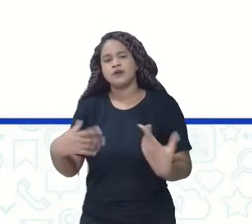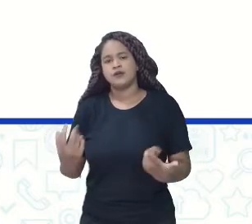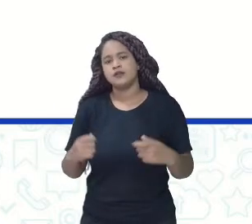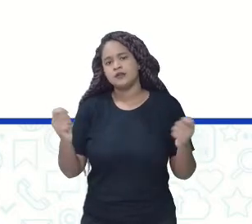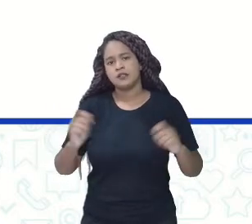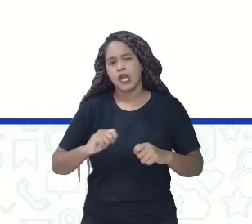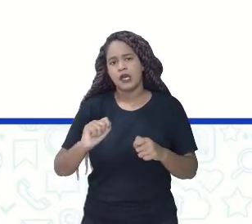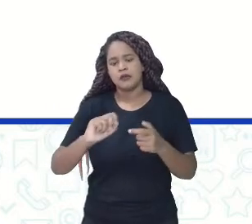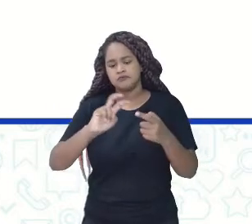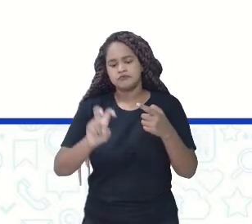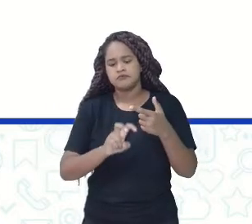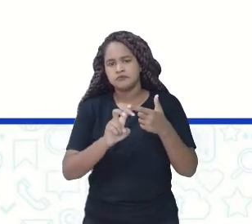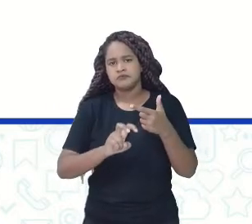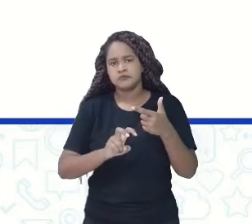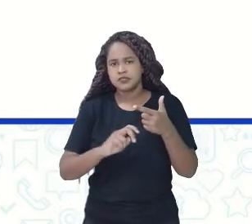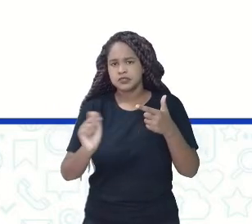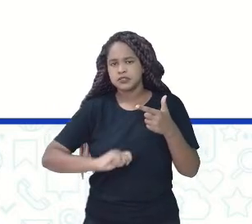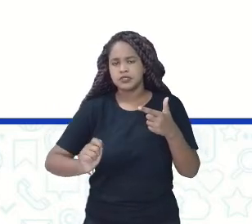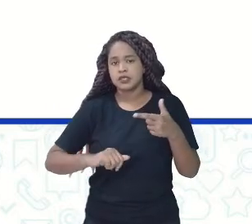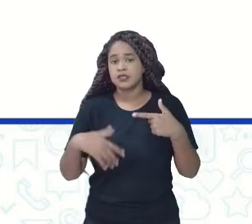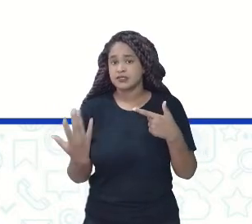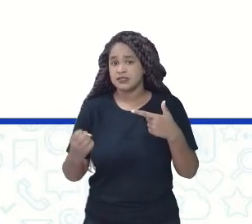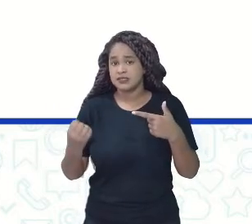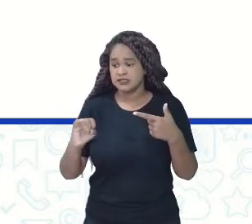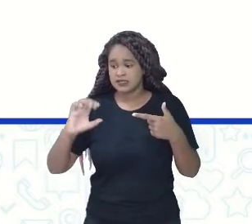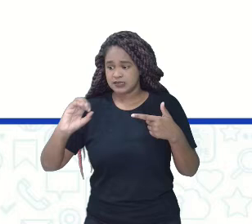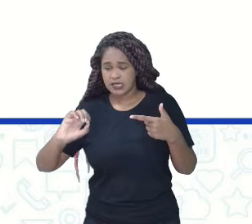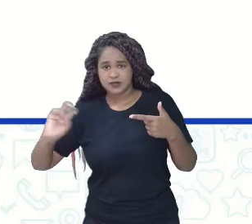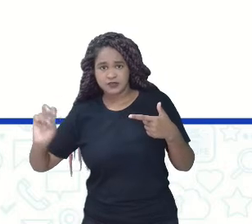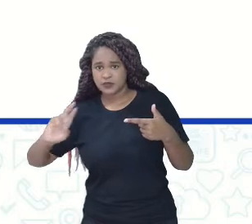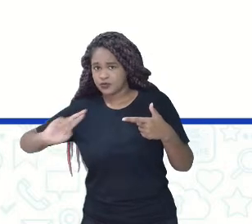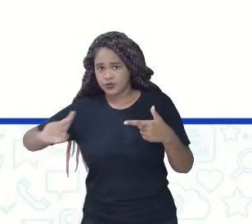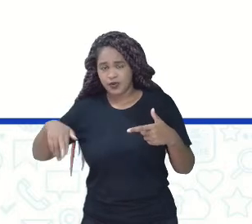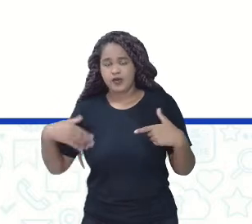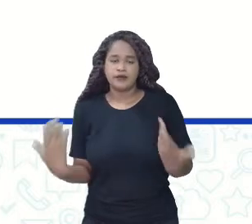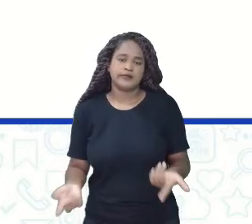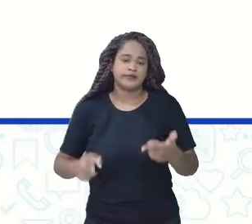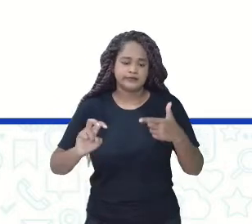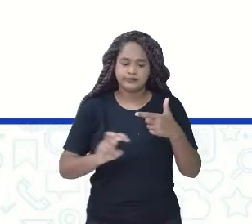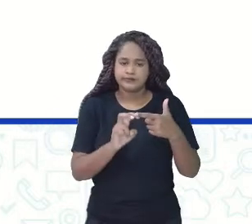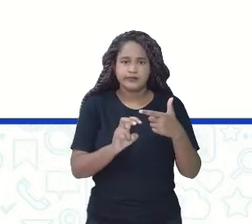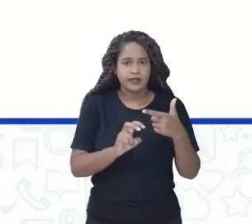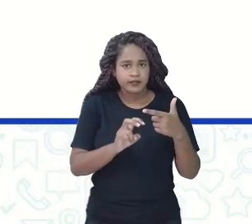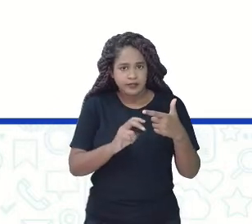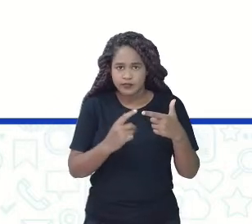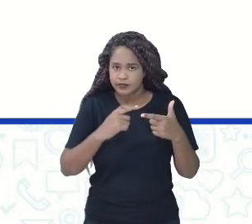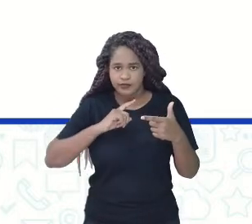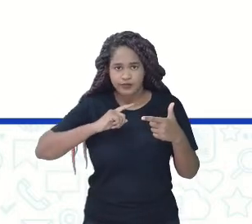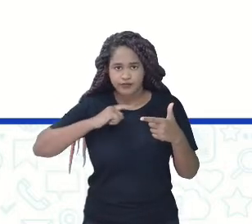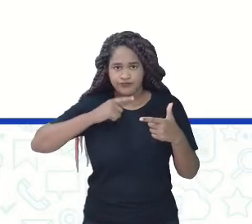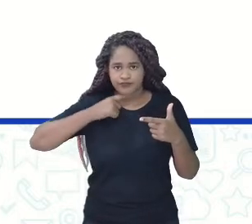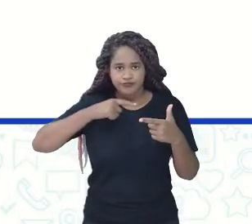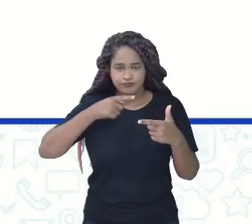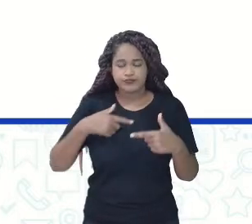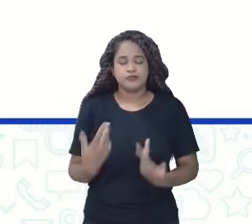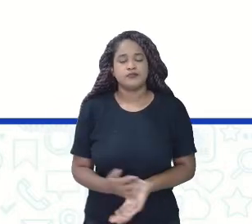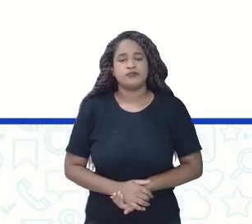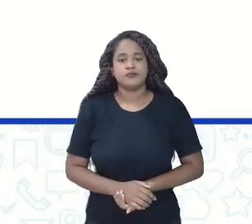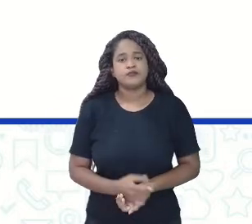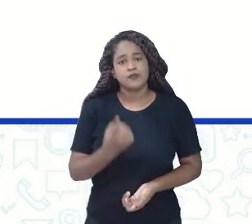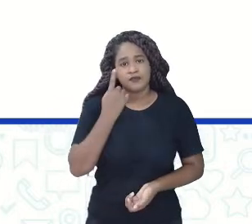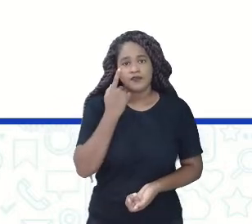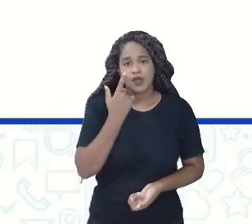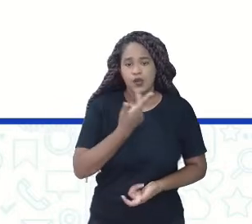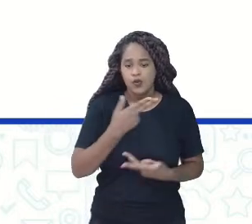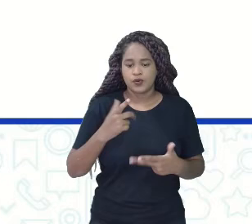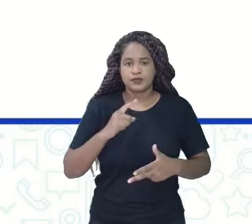por 5 o número. Agora, se não for nem 0, nem 5, então a gente já conclui que não dá para dividir. Veja que são coisas